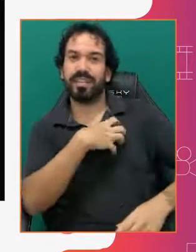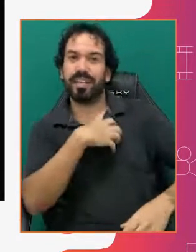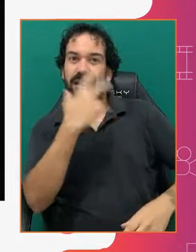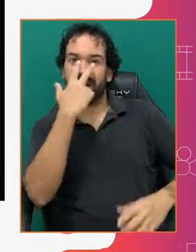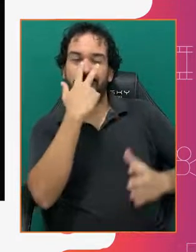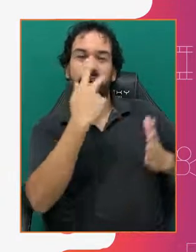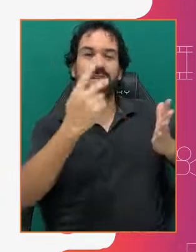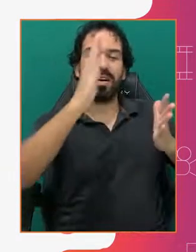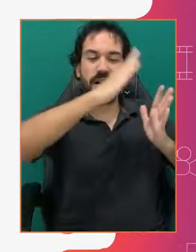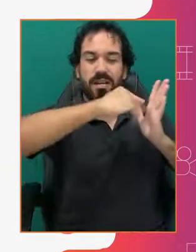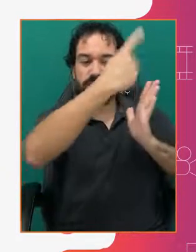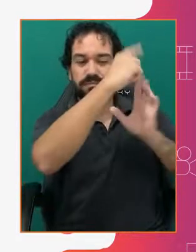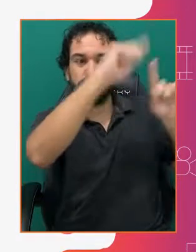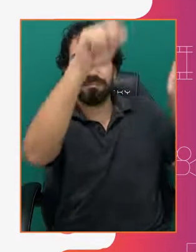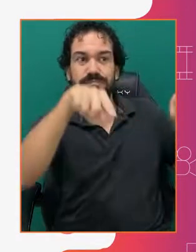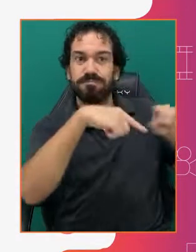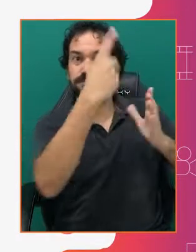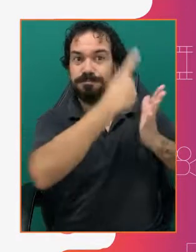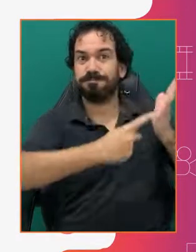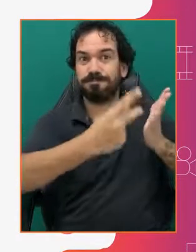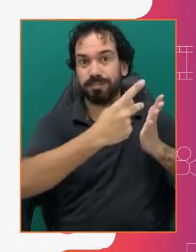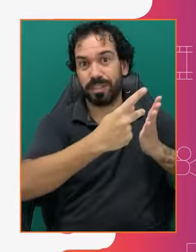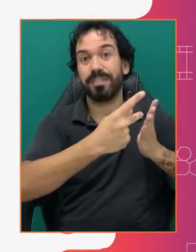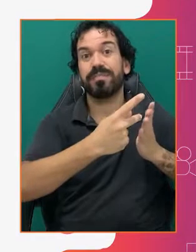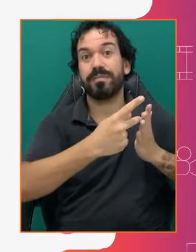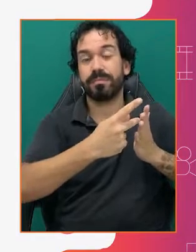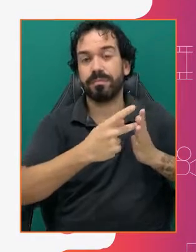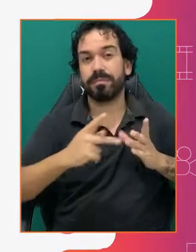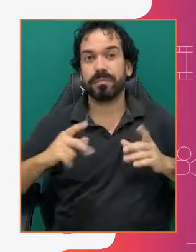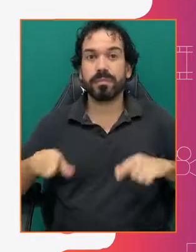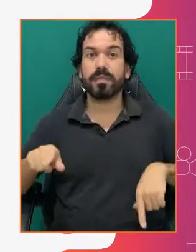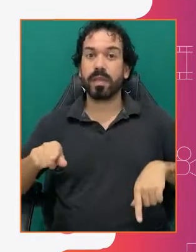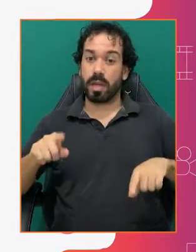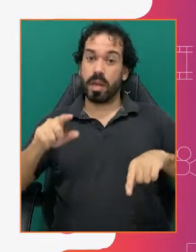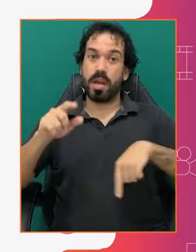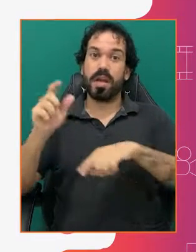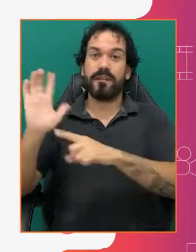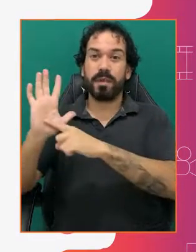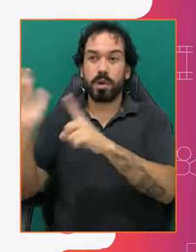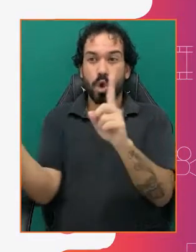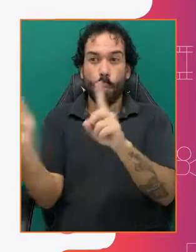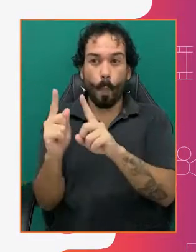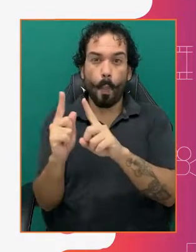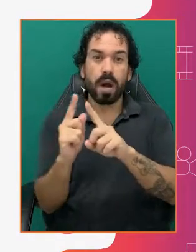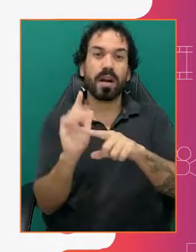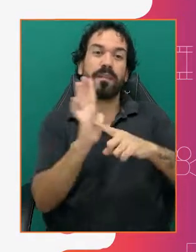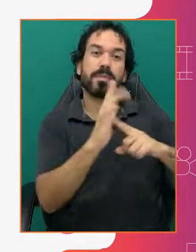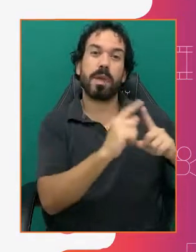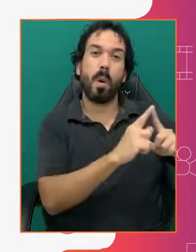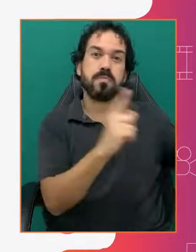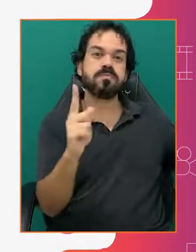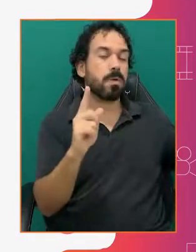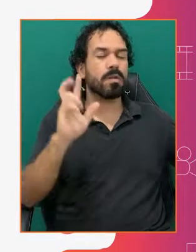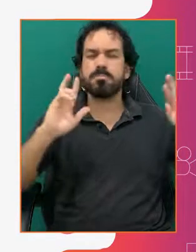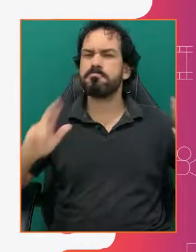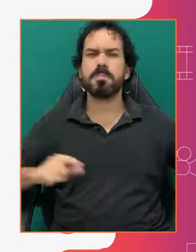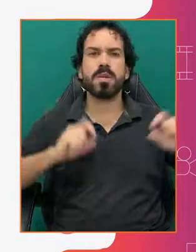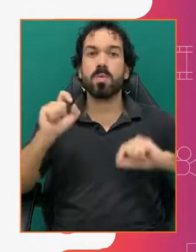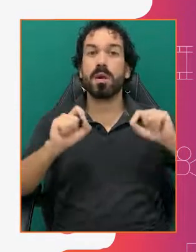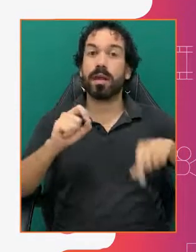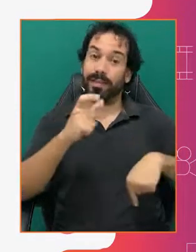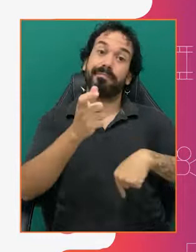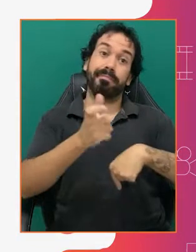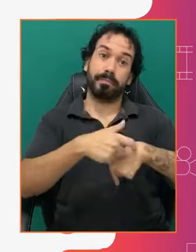de lousa. Bom, a diferença entre um curta-metragem e um longa-metragem é a